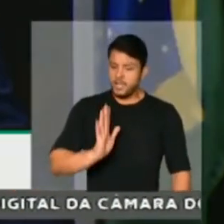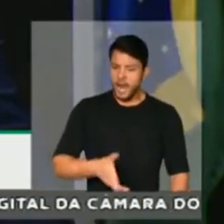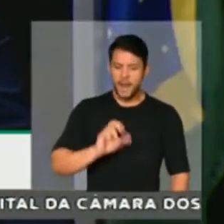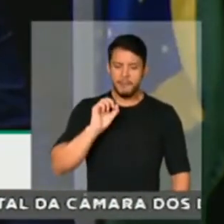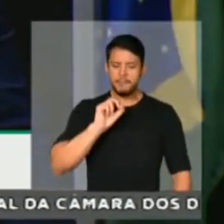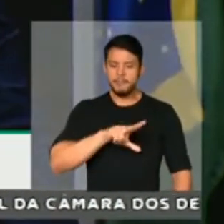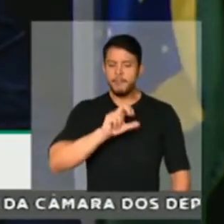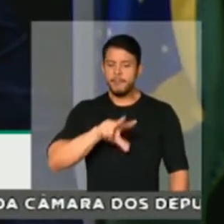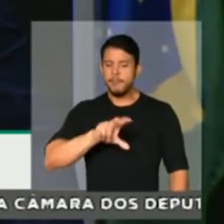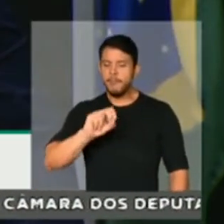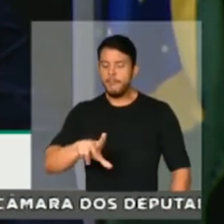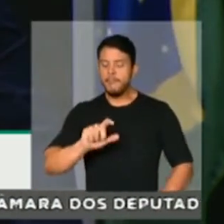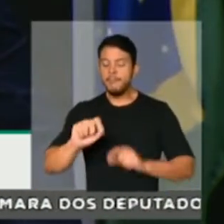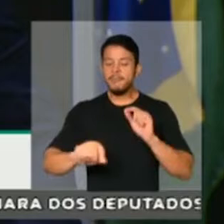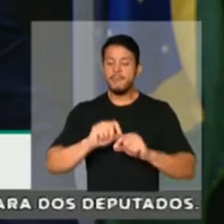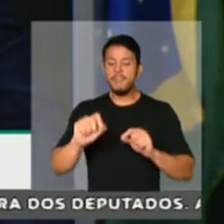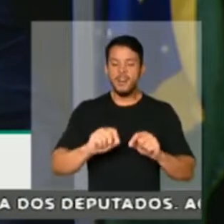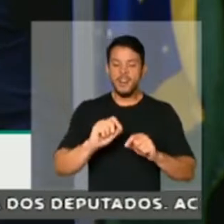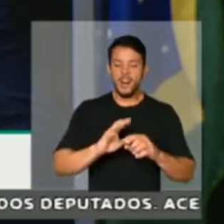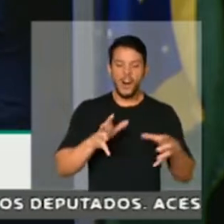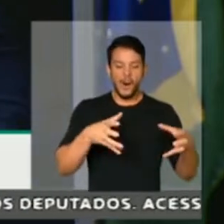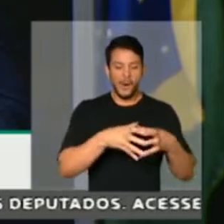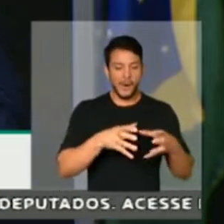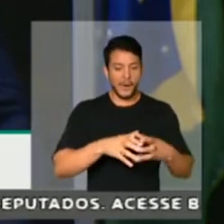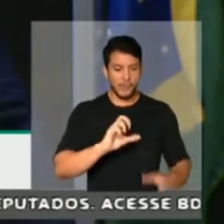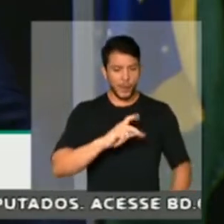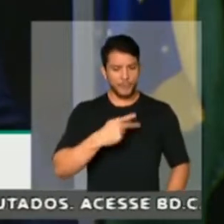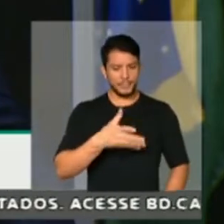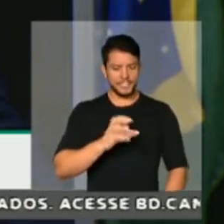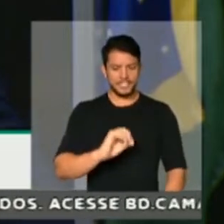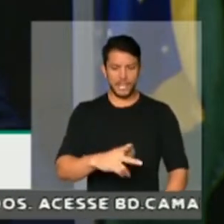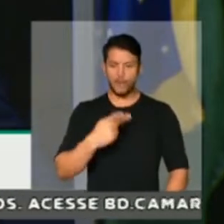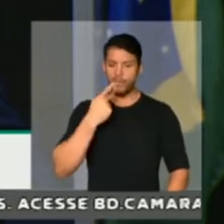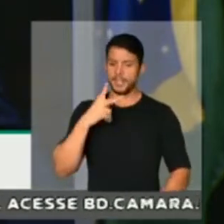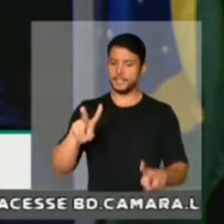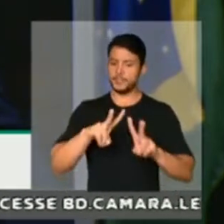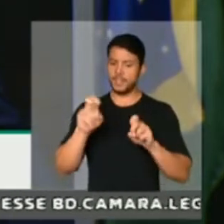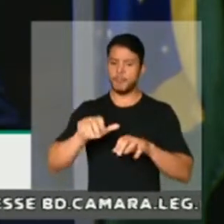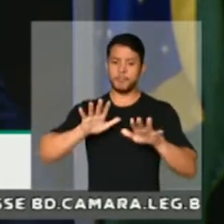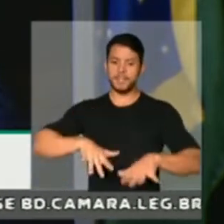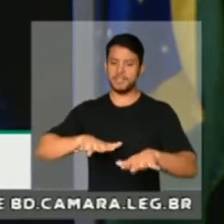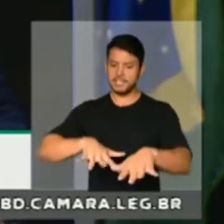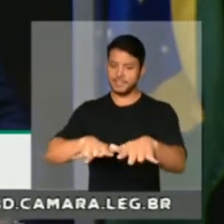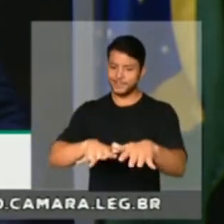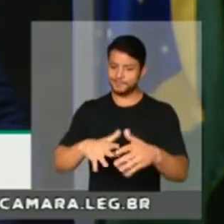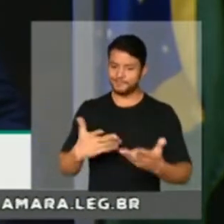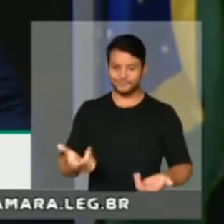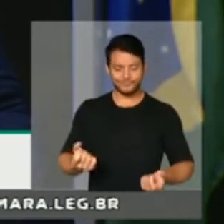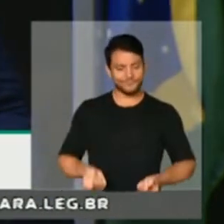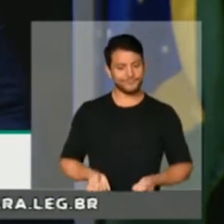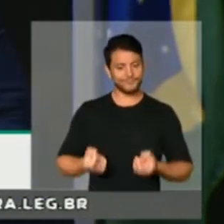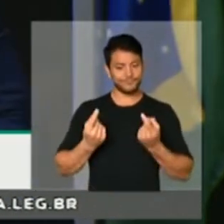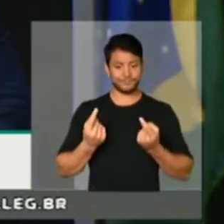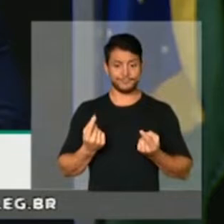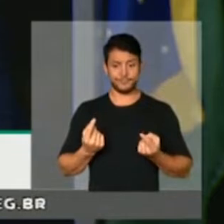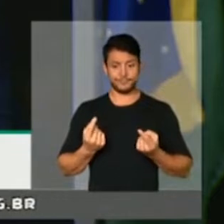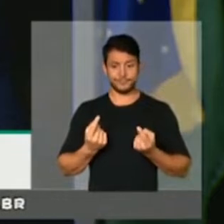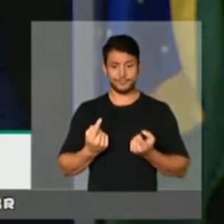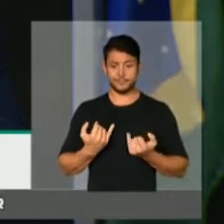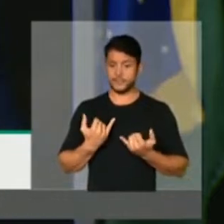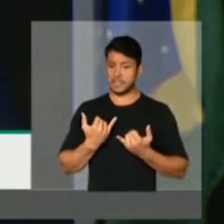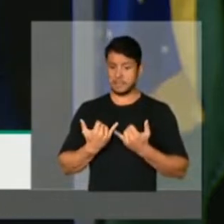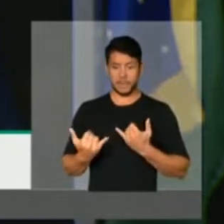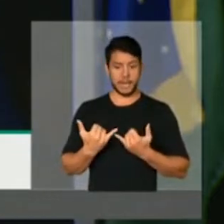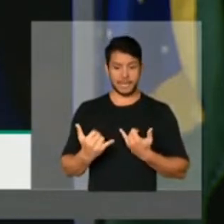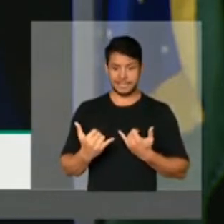oposição falando sobre o governo Bolsonaro, sobre as manifestações, parece até que eles estão em